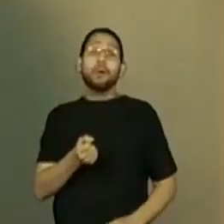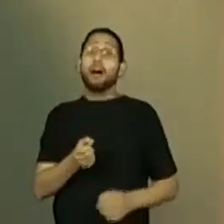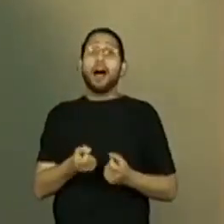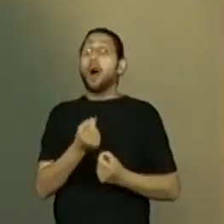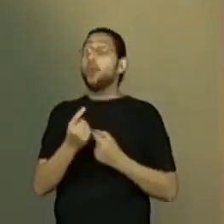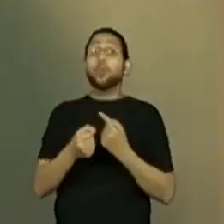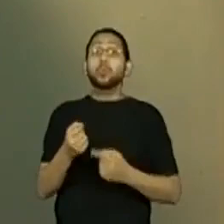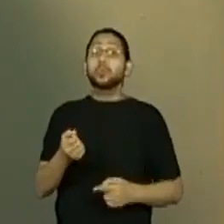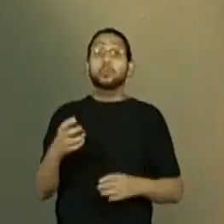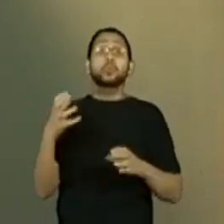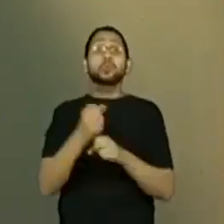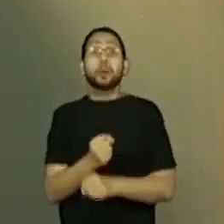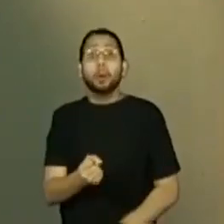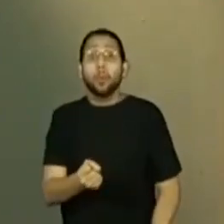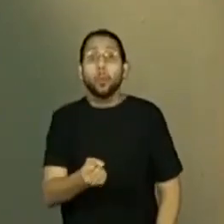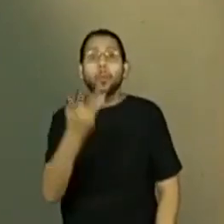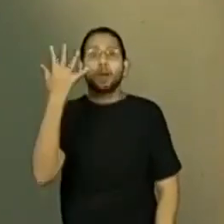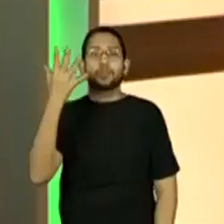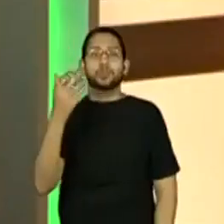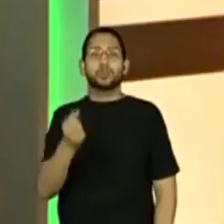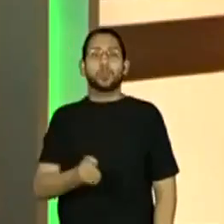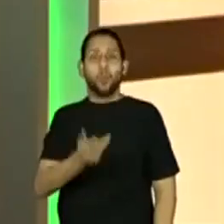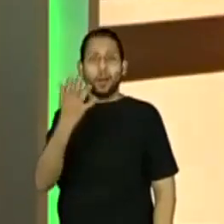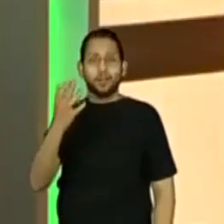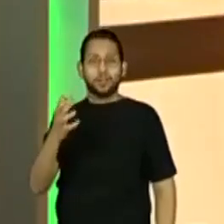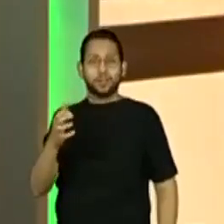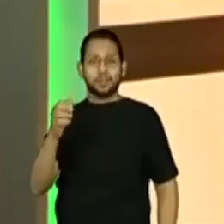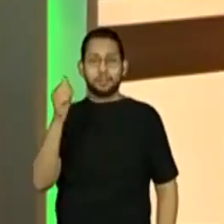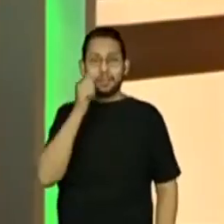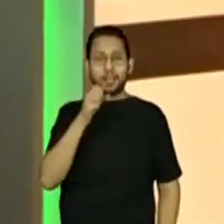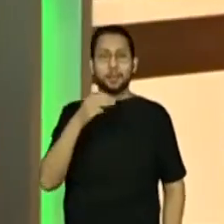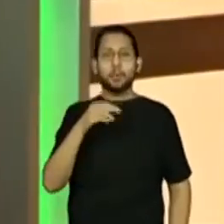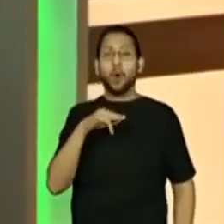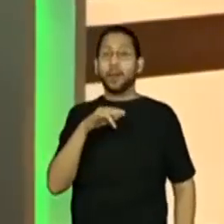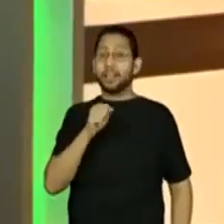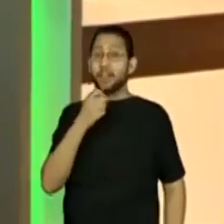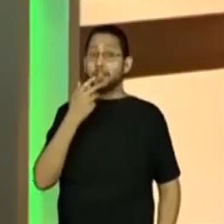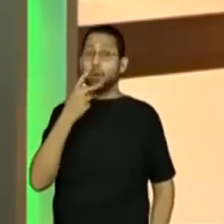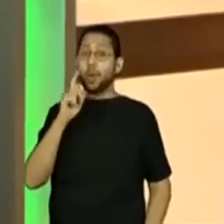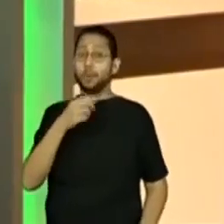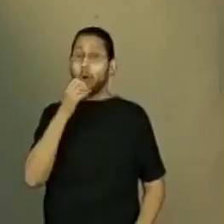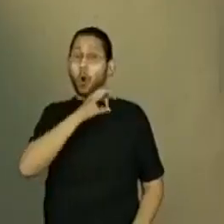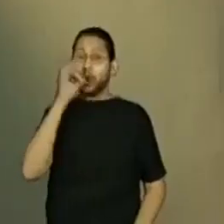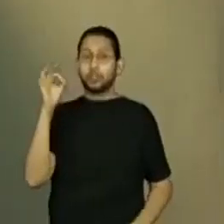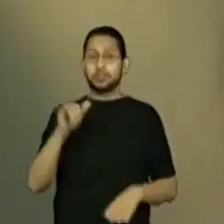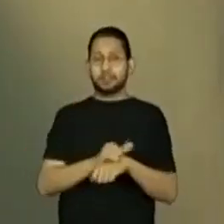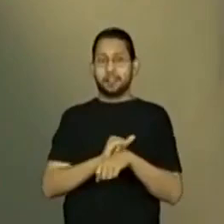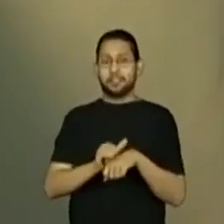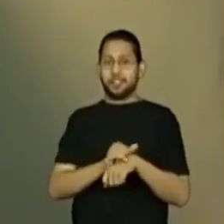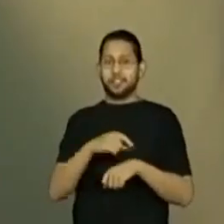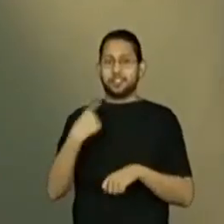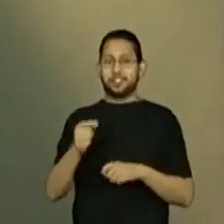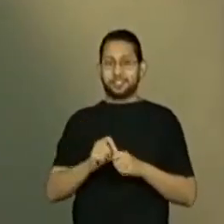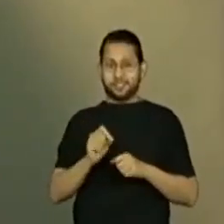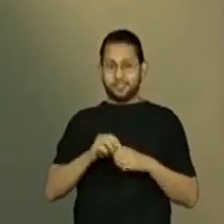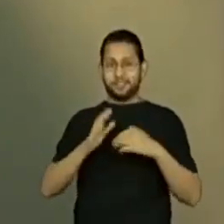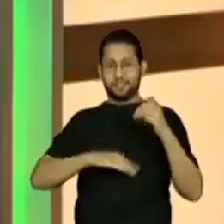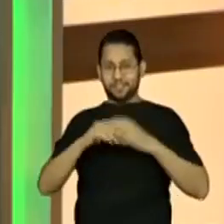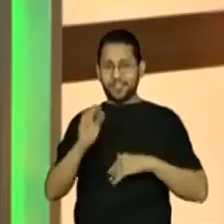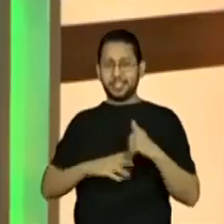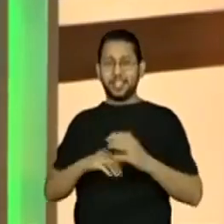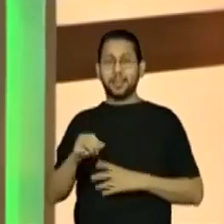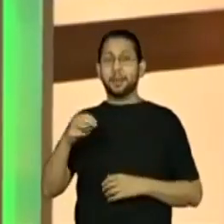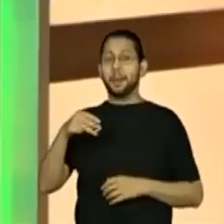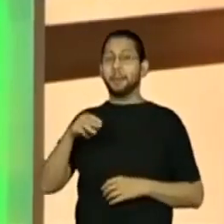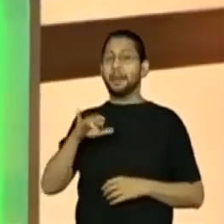saber quantos pedacinhos. A Pro Mônica disse que é uma ótima estratégia, como a gente está fazendo. Que legal. E a Mayara falou que a